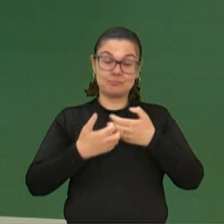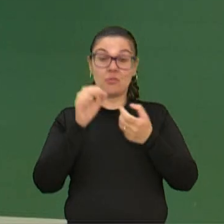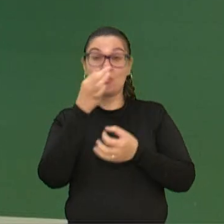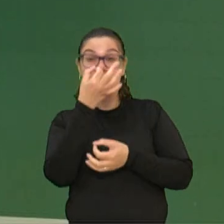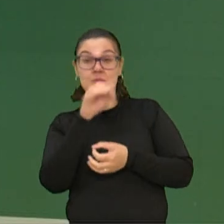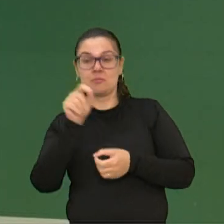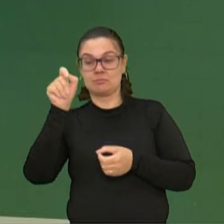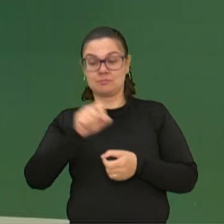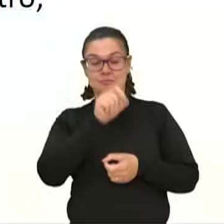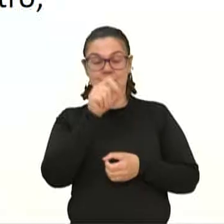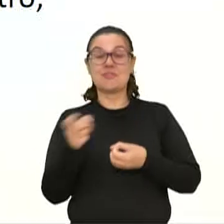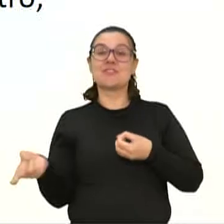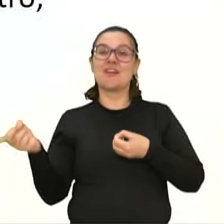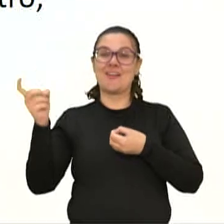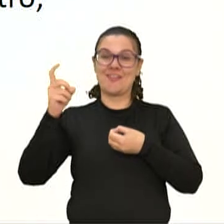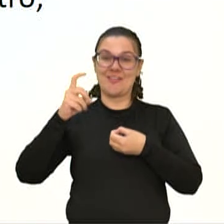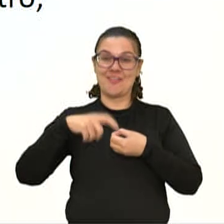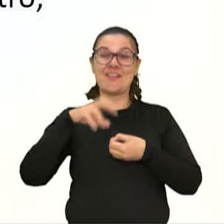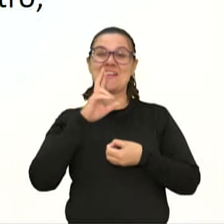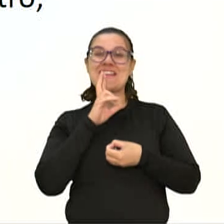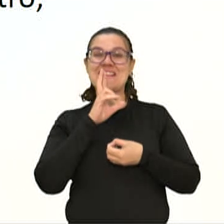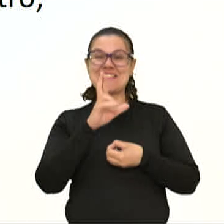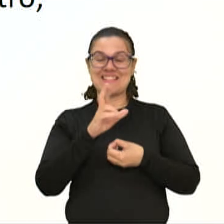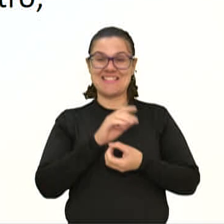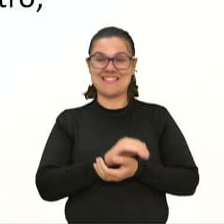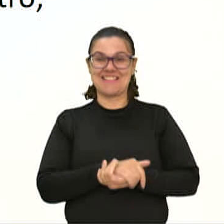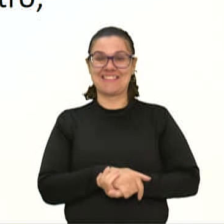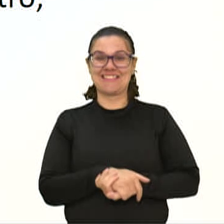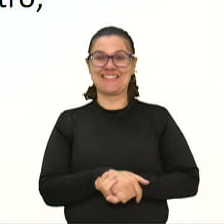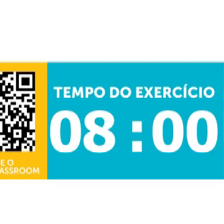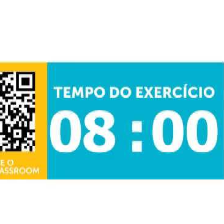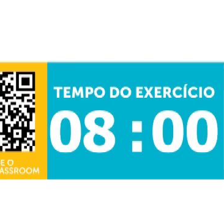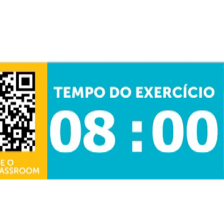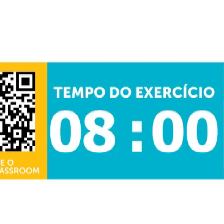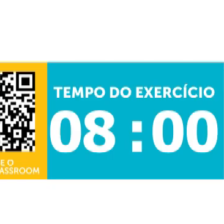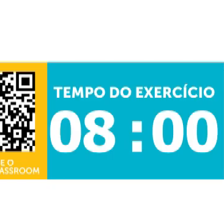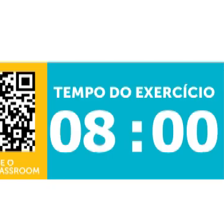alternativa correta e a gente já volta para fazer a correção.